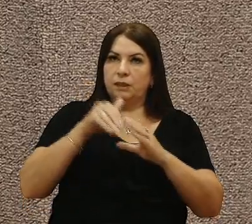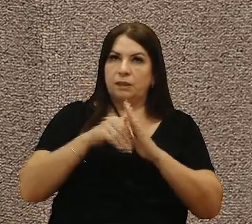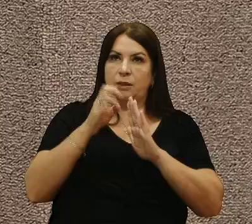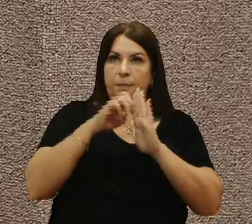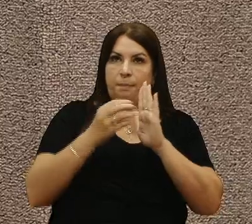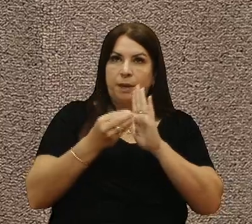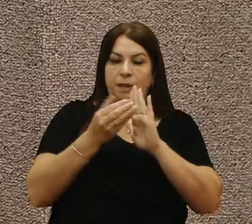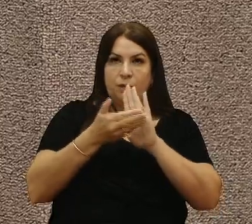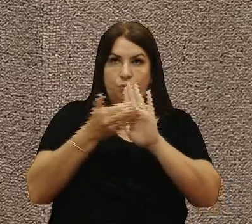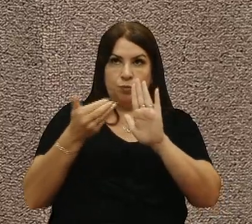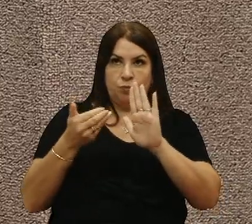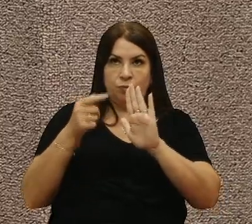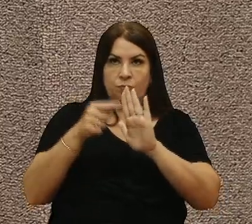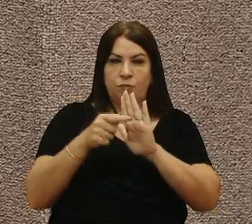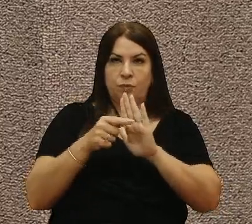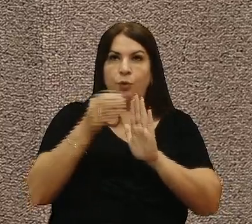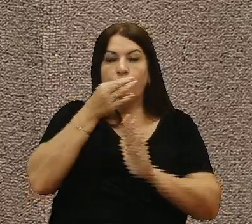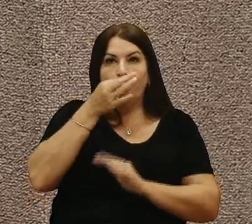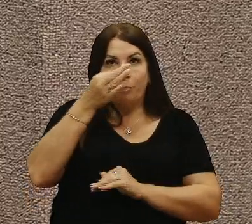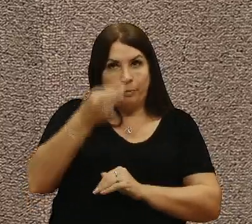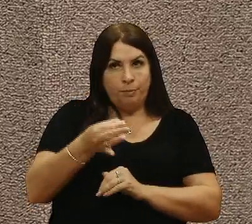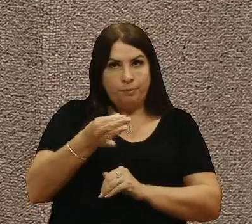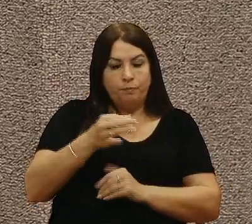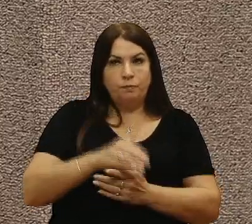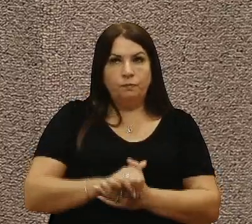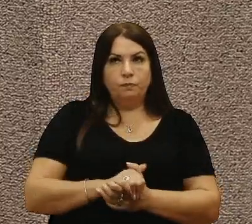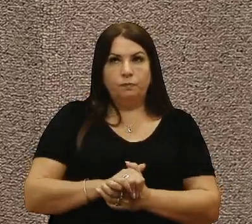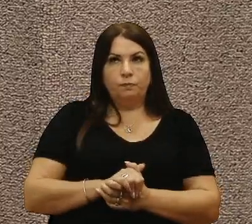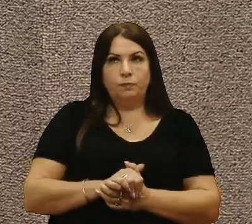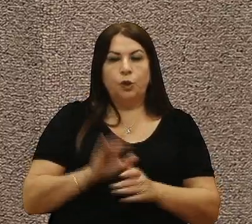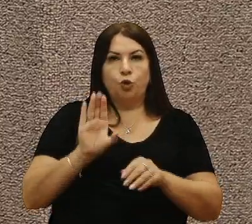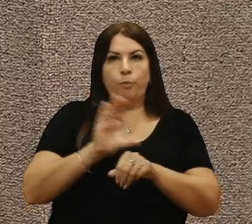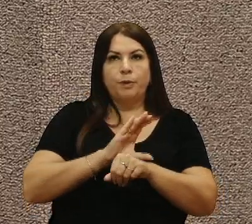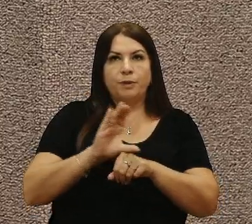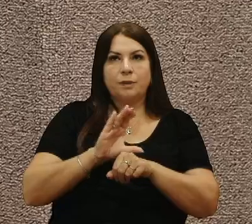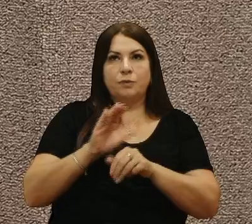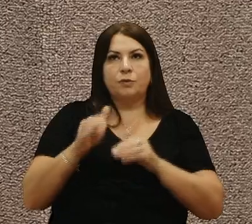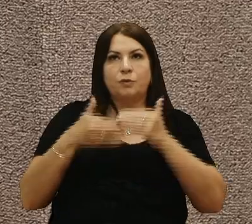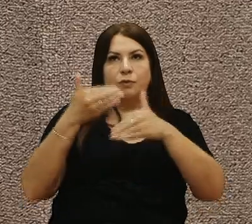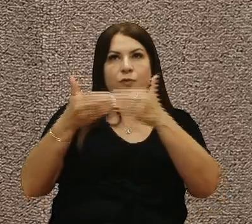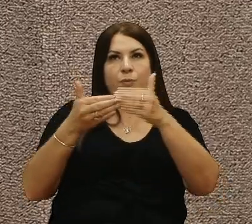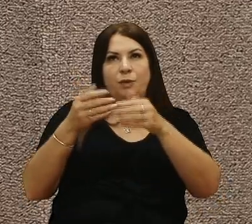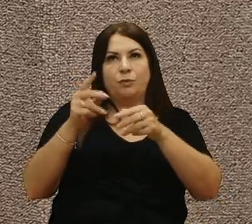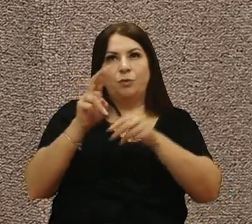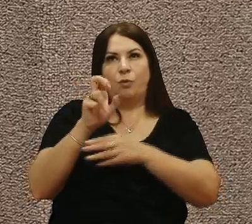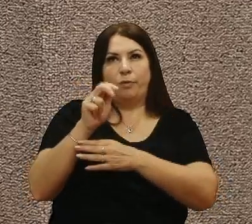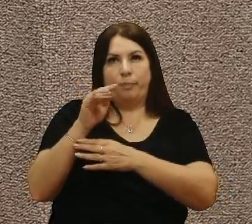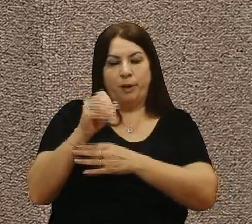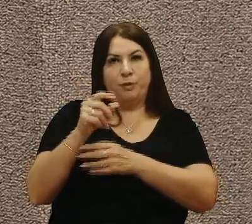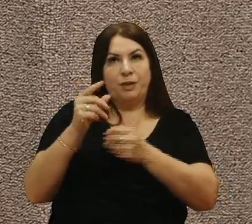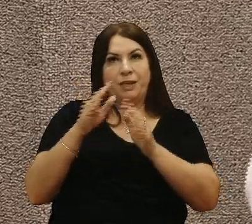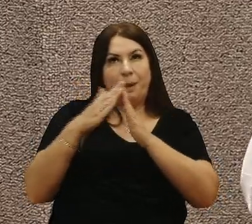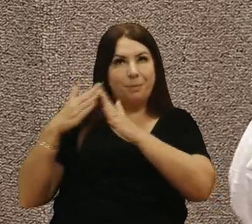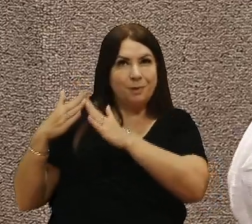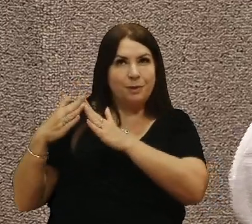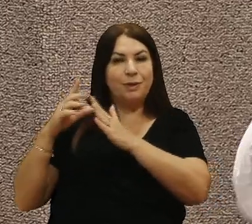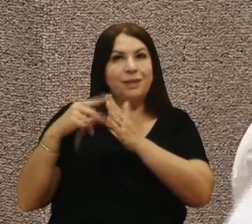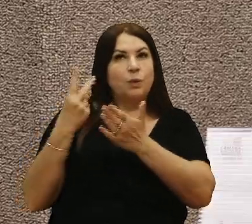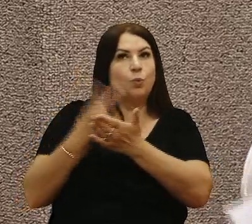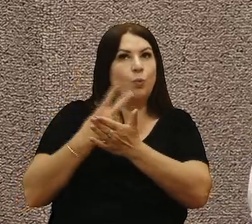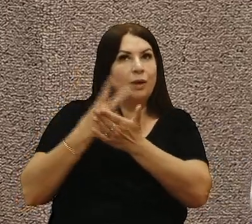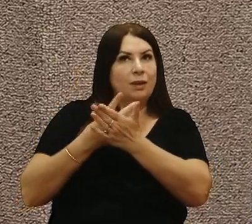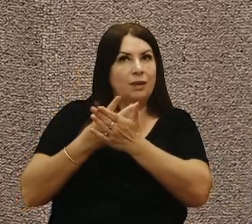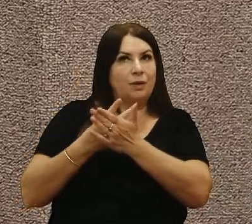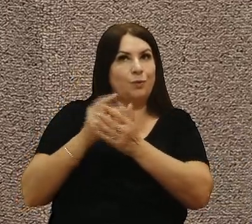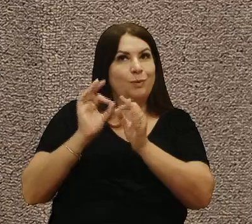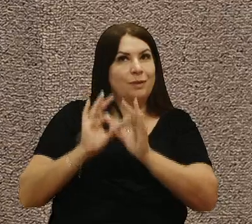emenda supressiva, o parecer da Comissão de Desenvolvimento Urbano e Habitação, que contém um erro